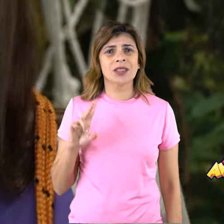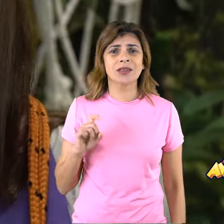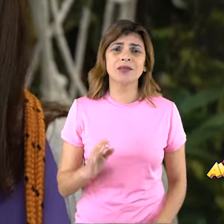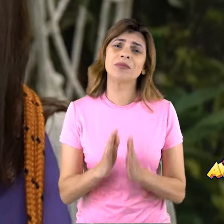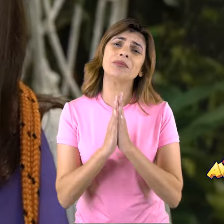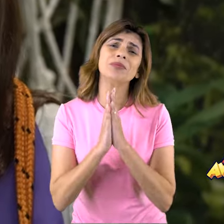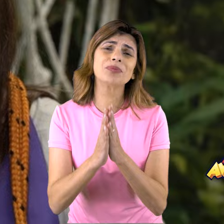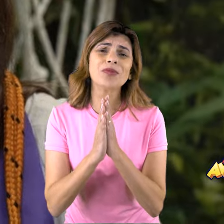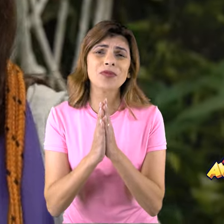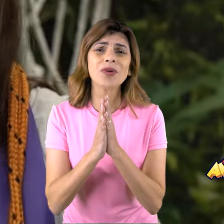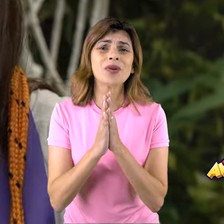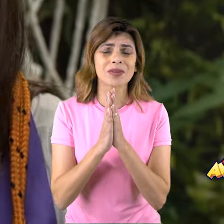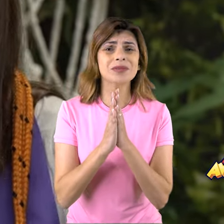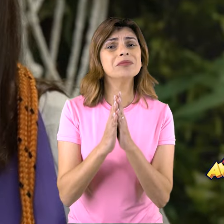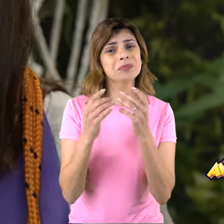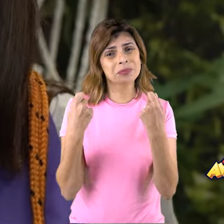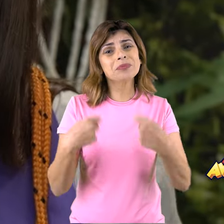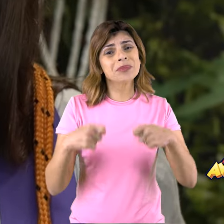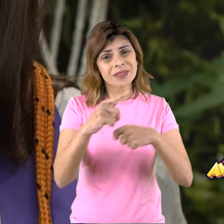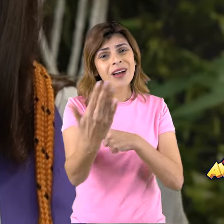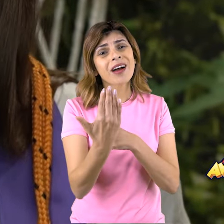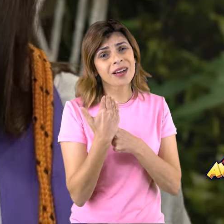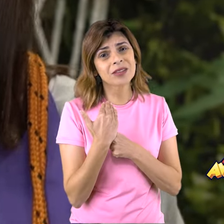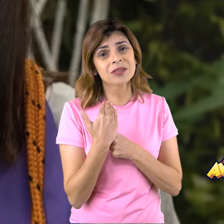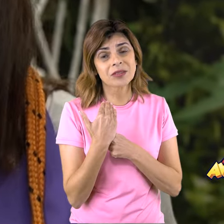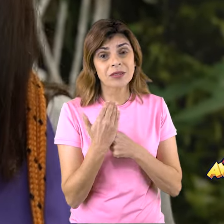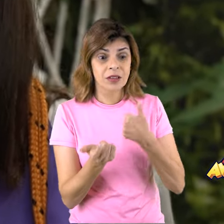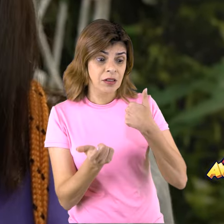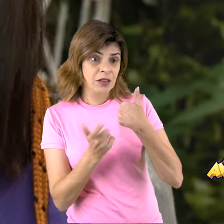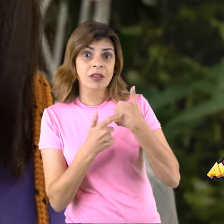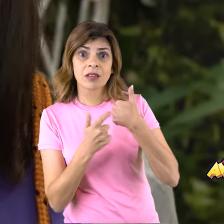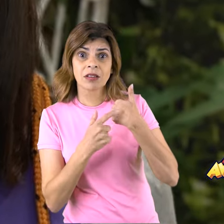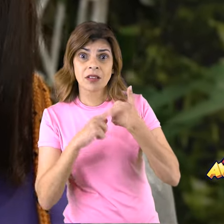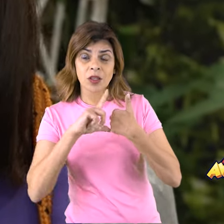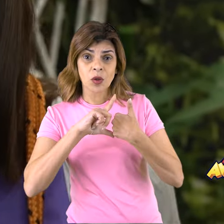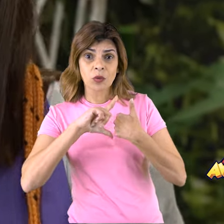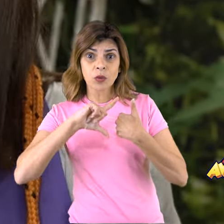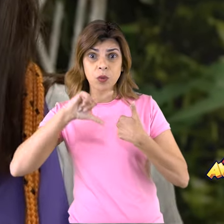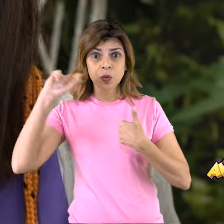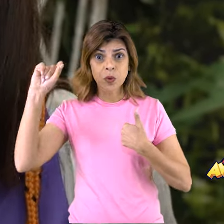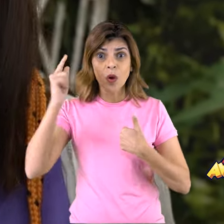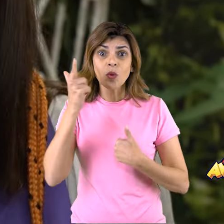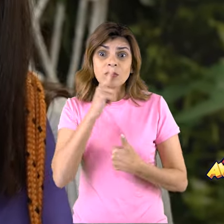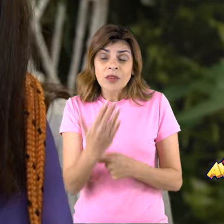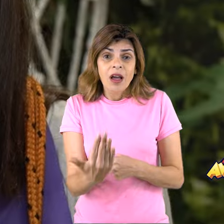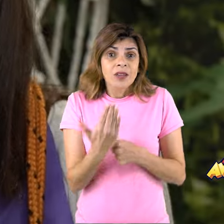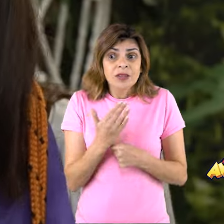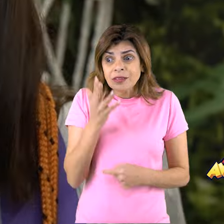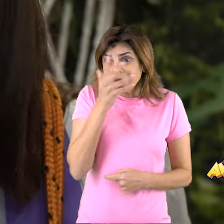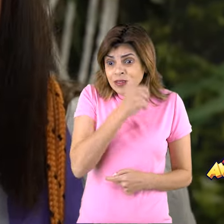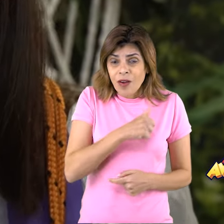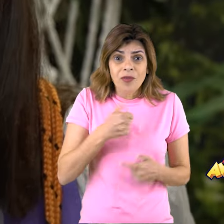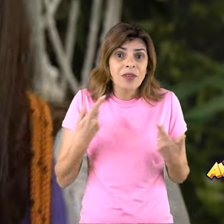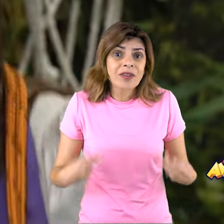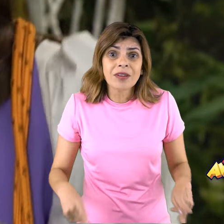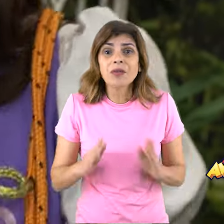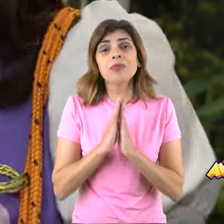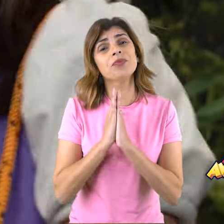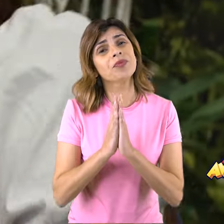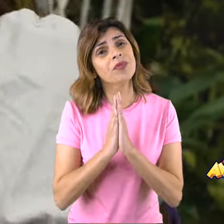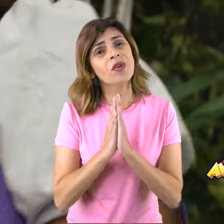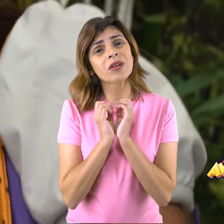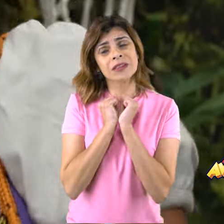e aí público super jovem eu preciso da ajuda de vocês deixem um like no episódio de hoje pra vocês me ajudarem a sair daqui por favor